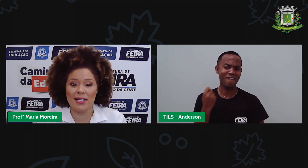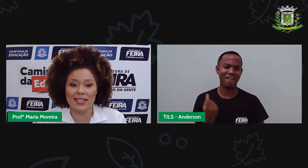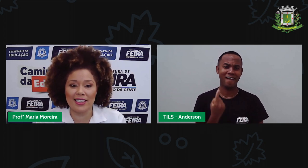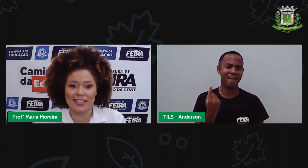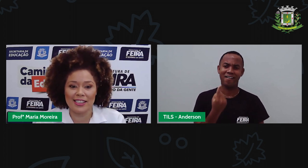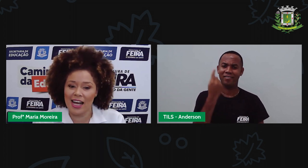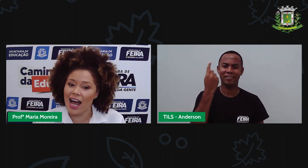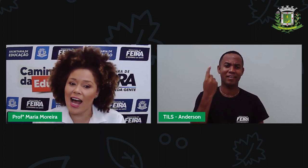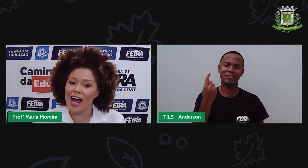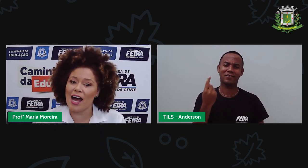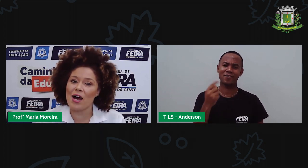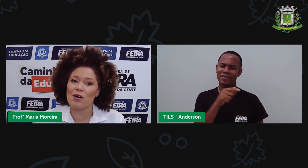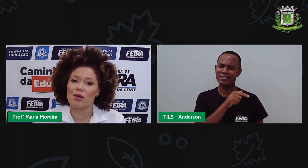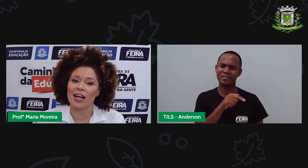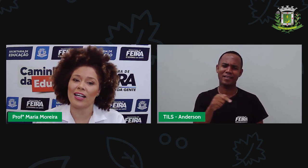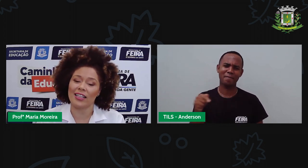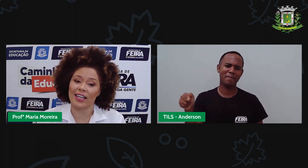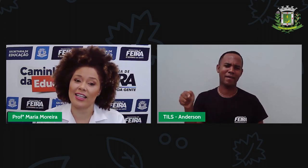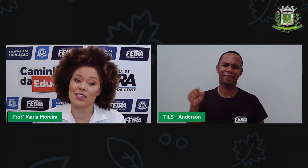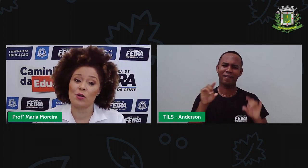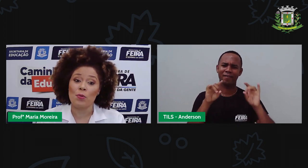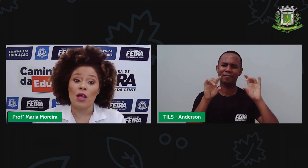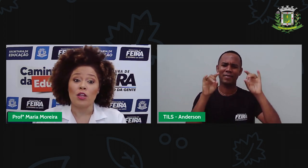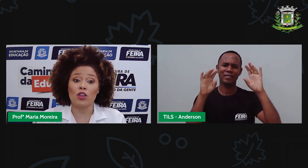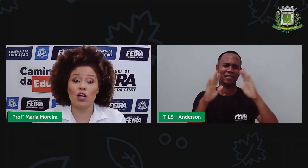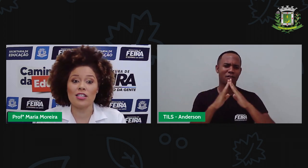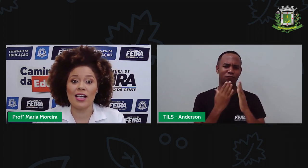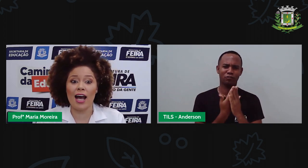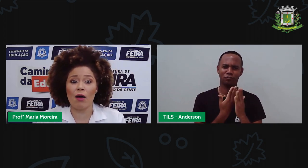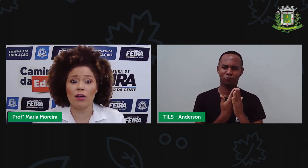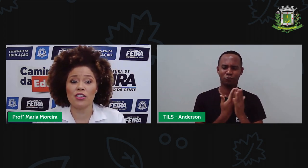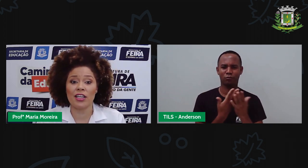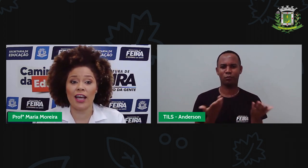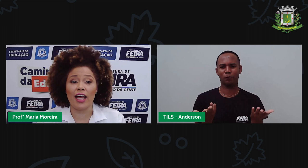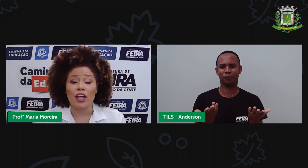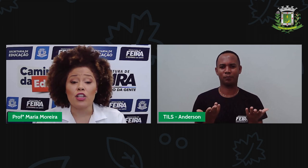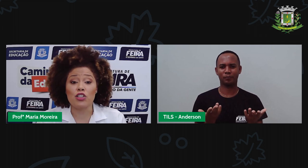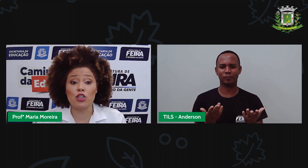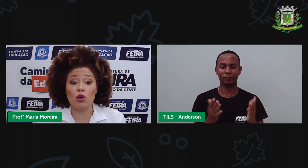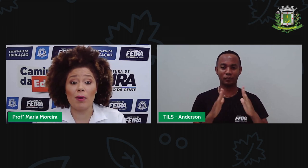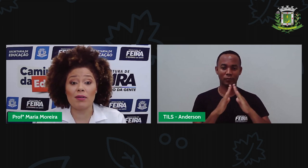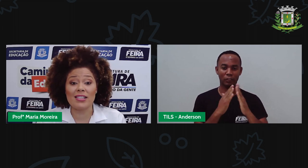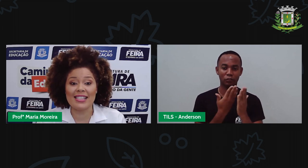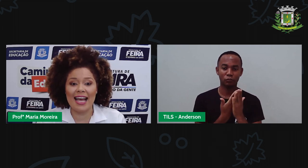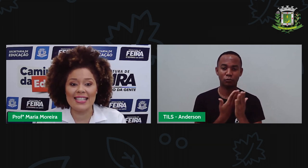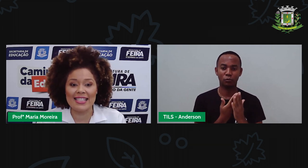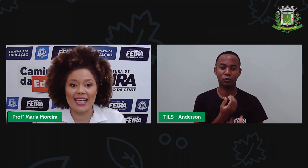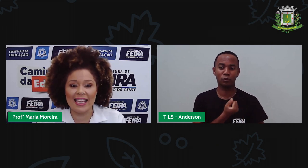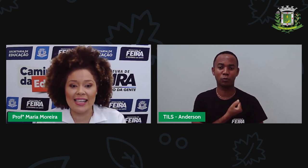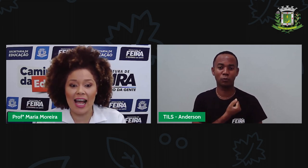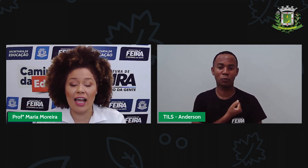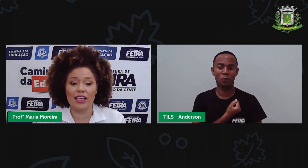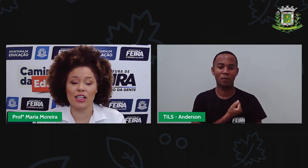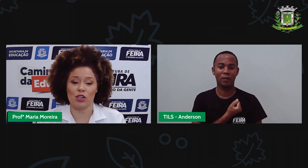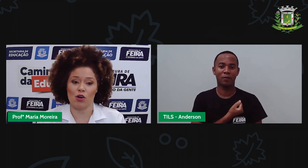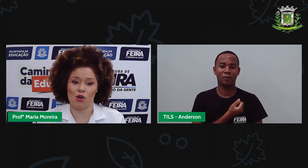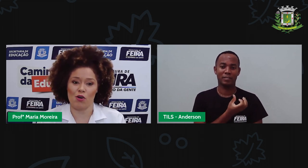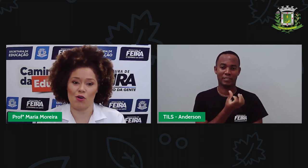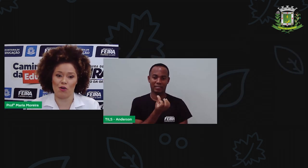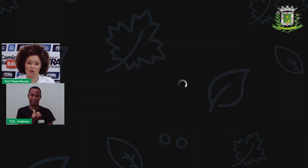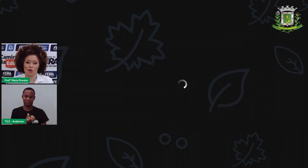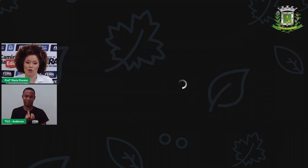semana de aula, não é isso? Nossa aula de quê? De número 69.